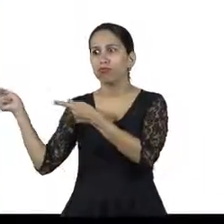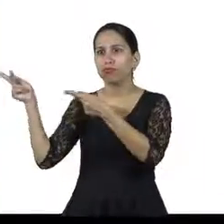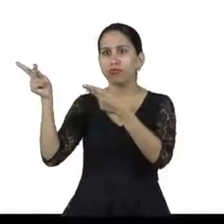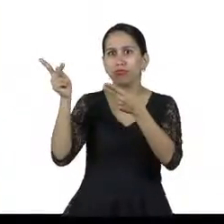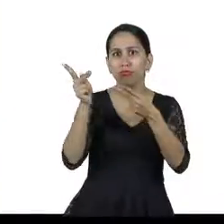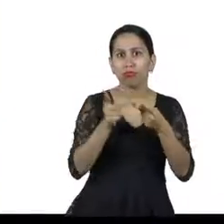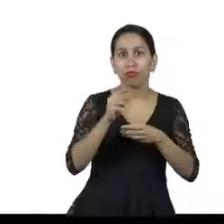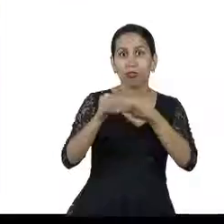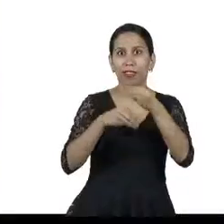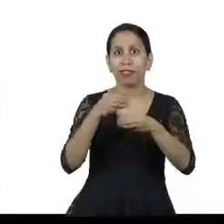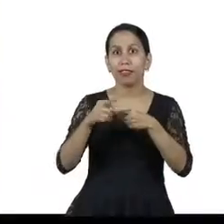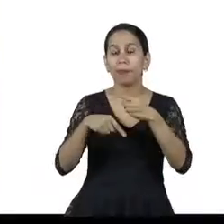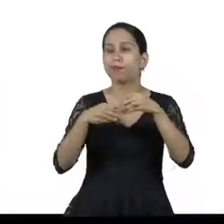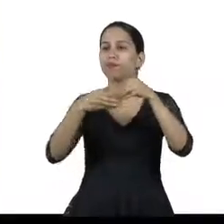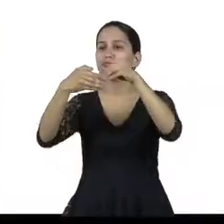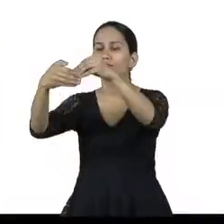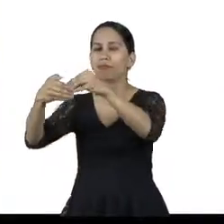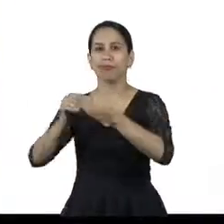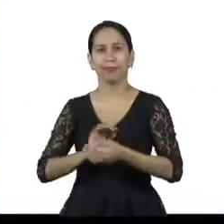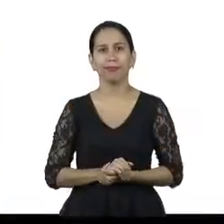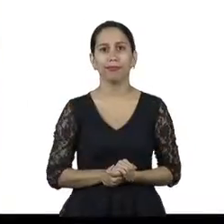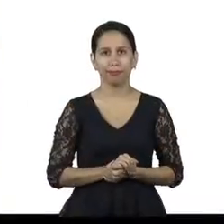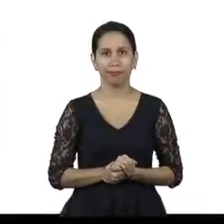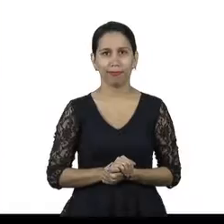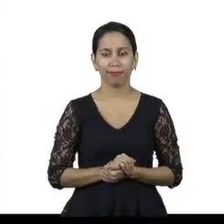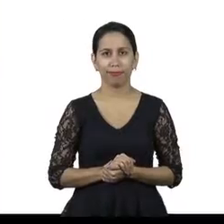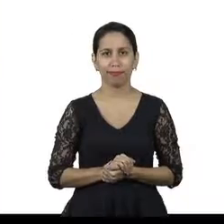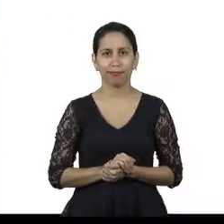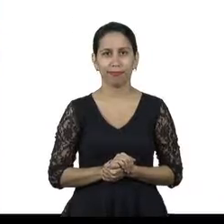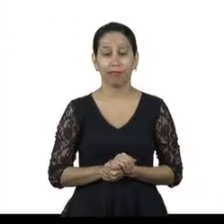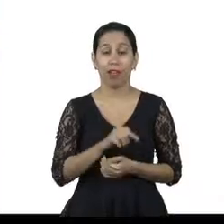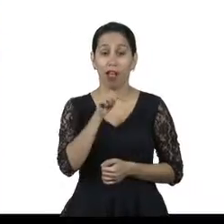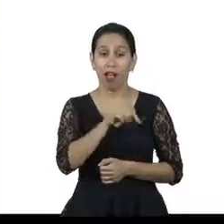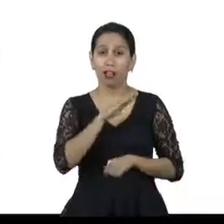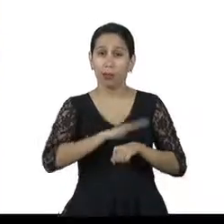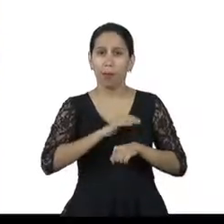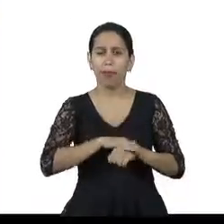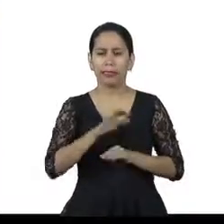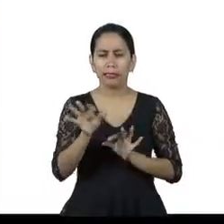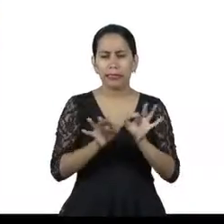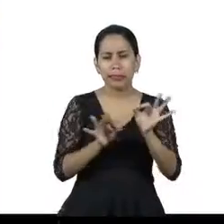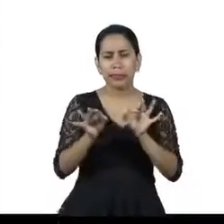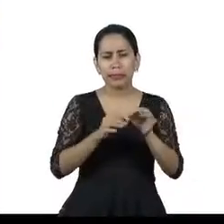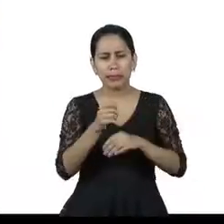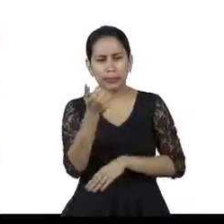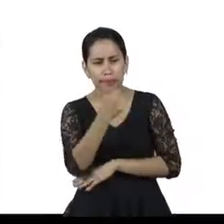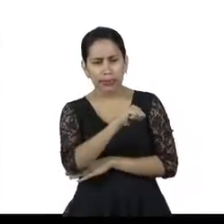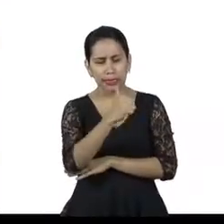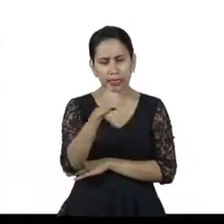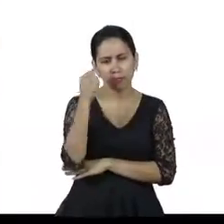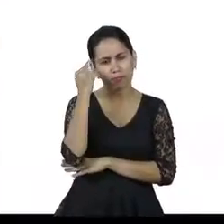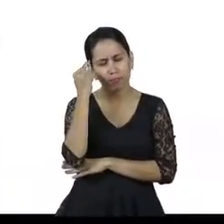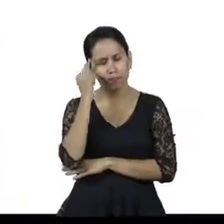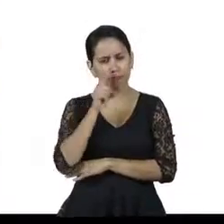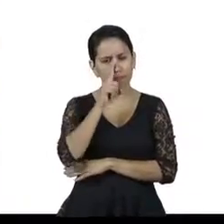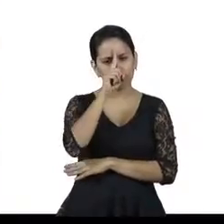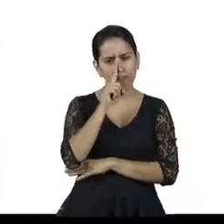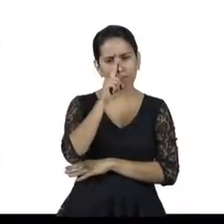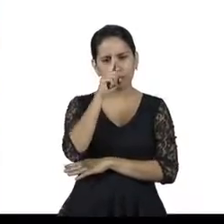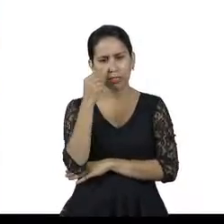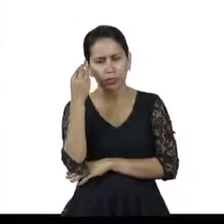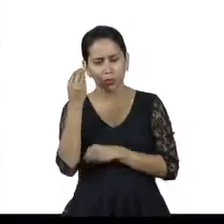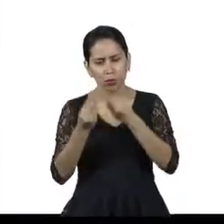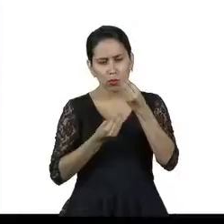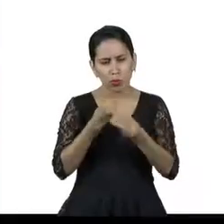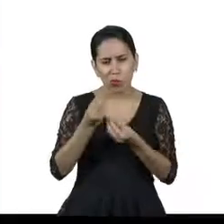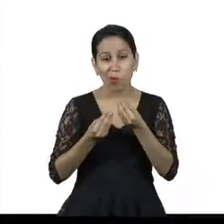preliminar de risco é feita. Nessa etapa, as atividades são avaliadas e os riscos identificados. A partir daí, os procedimentos de